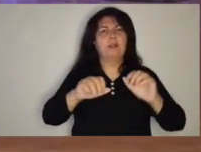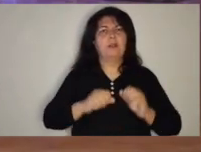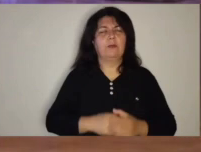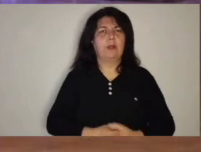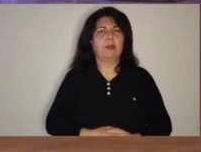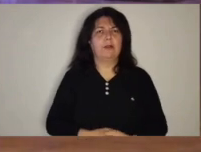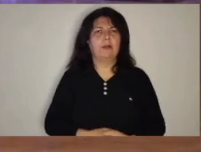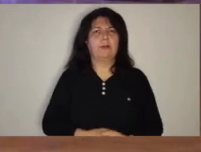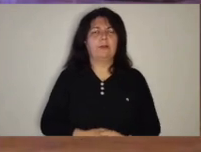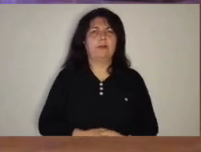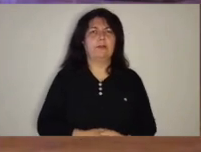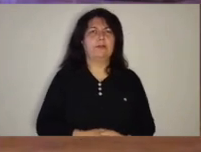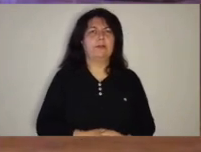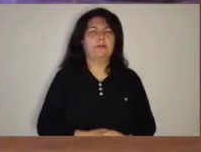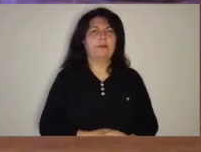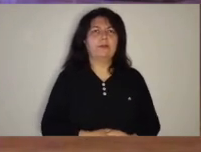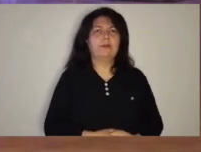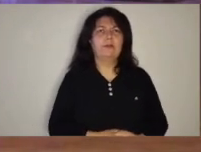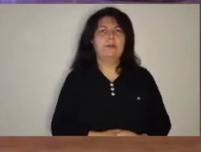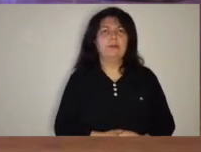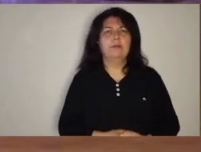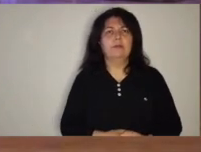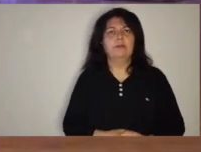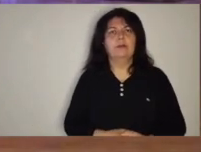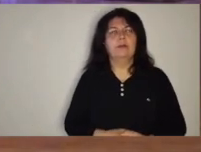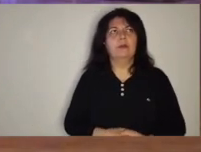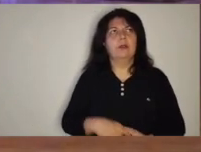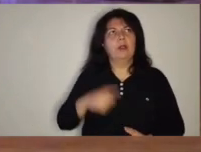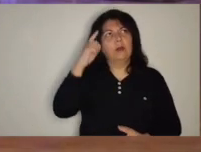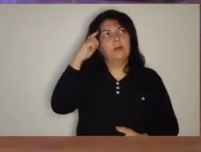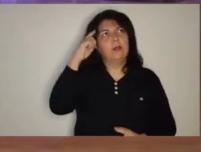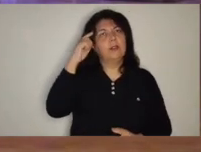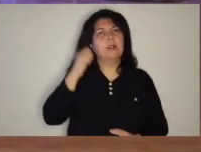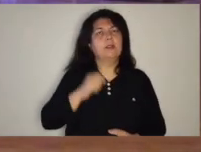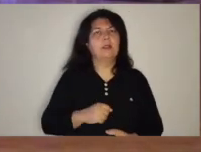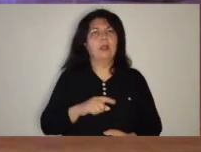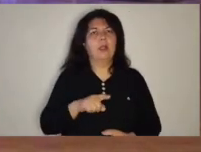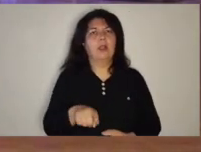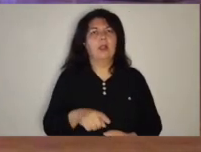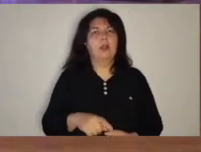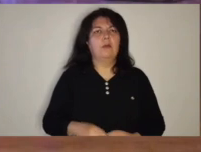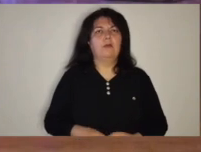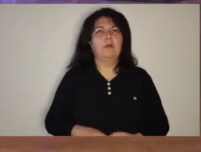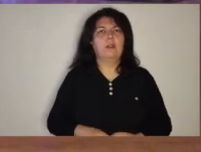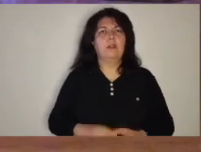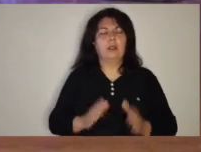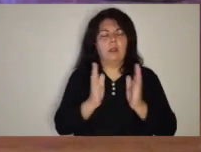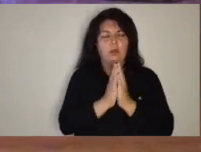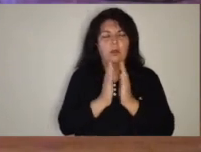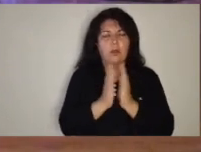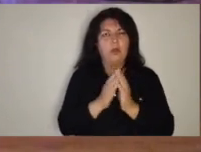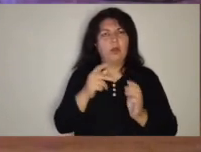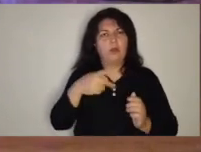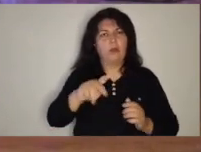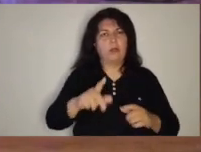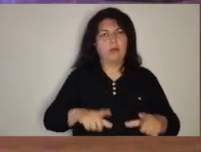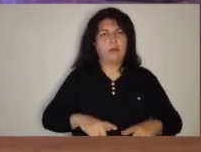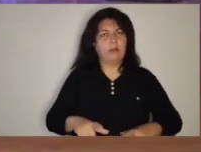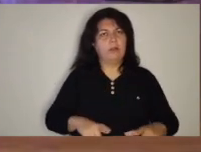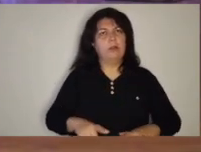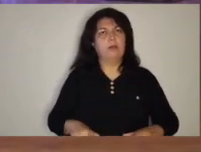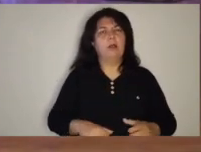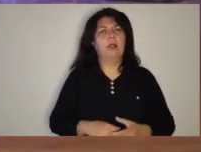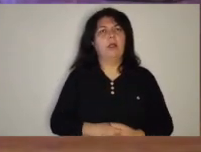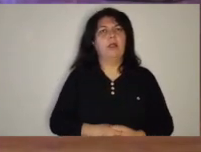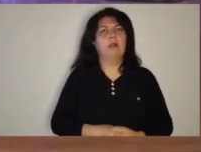aí cada vez que vem um problema político e vai ter corte na sua empresa, você fica com medo.